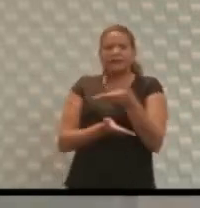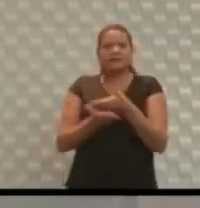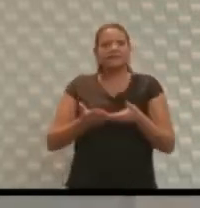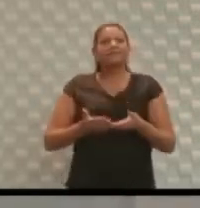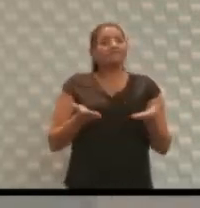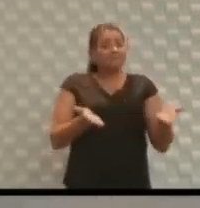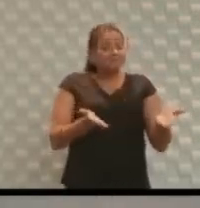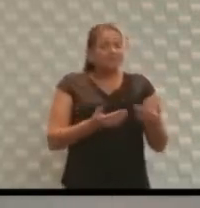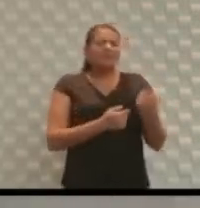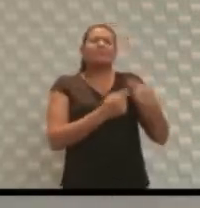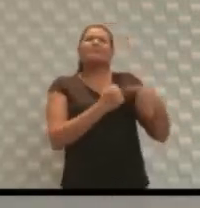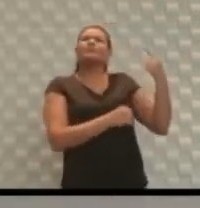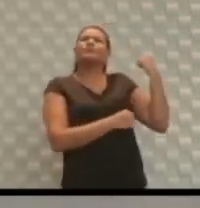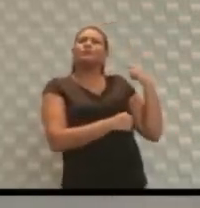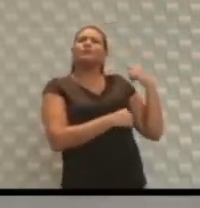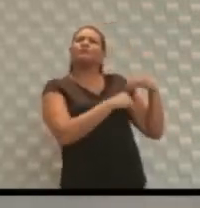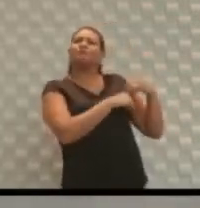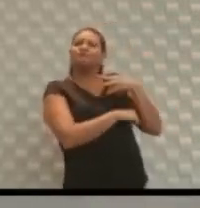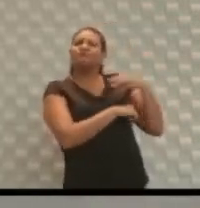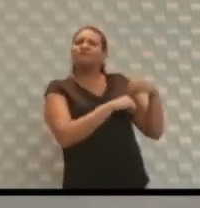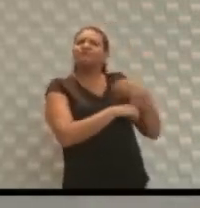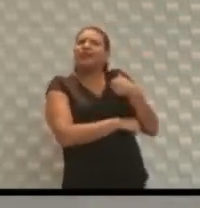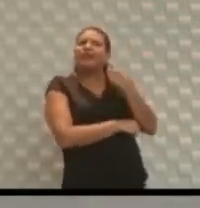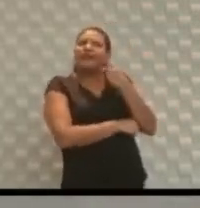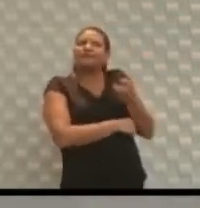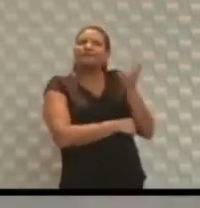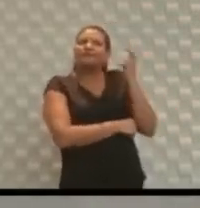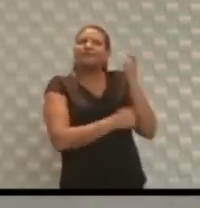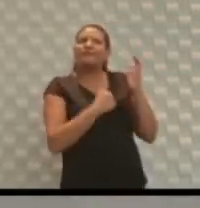o maior desafio é